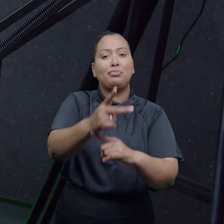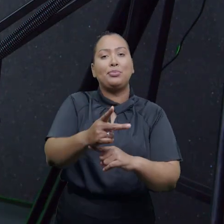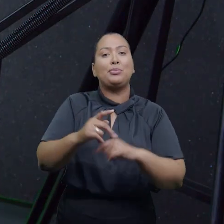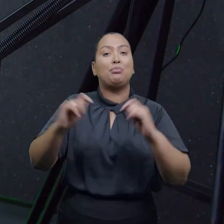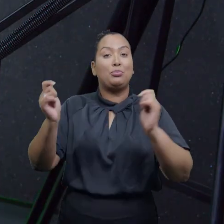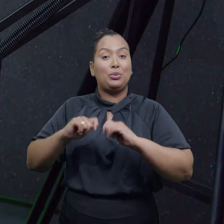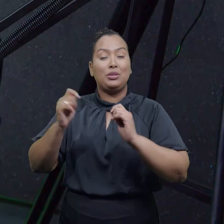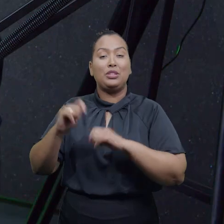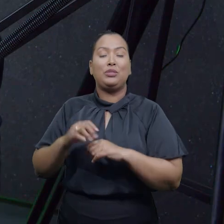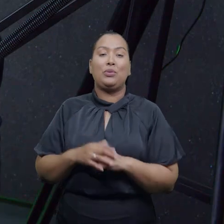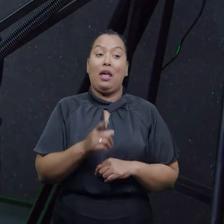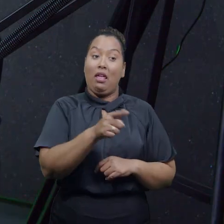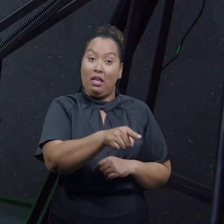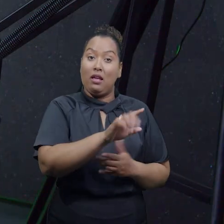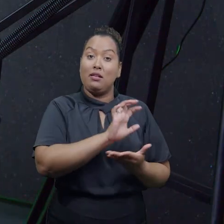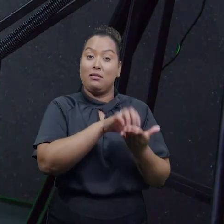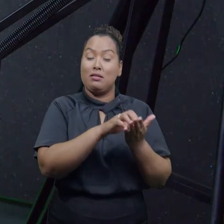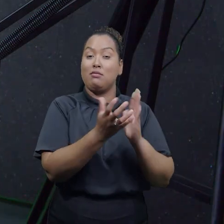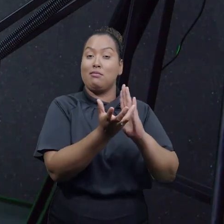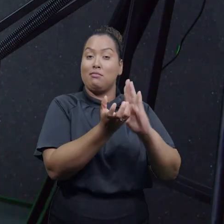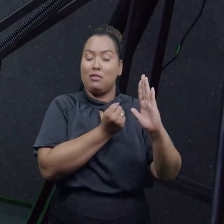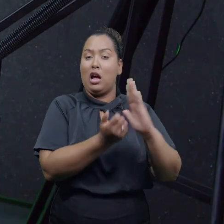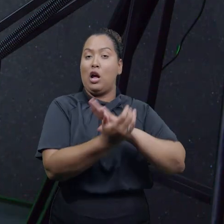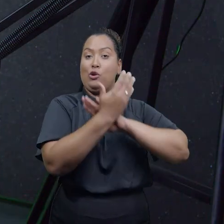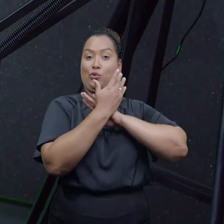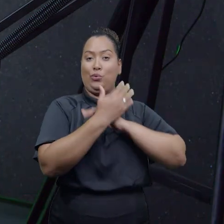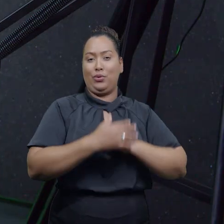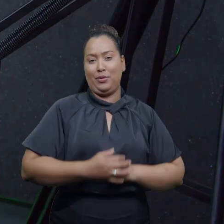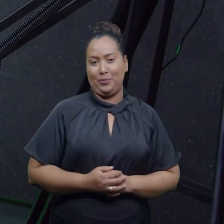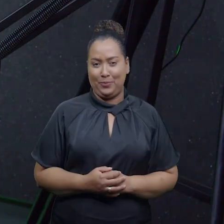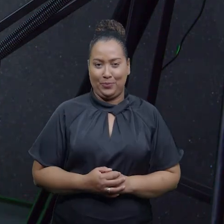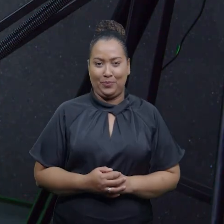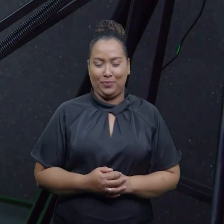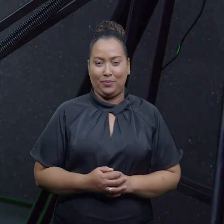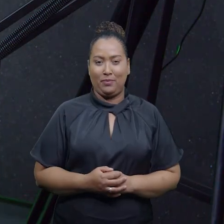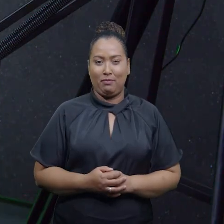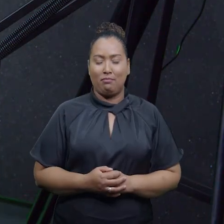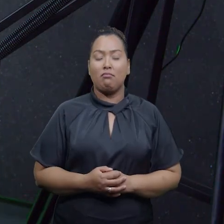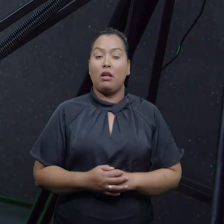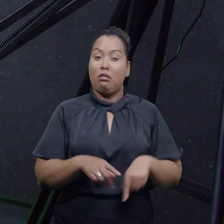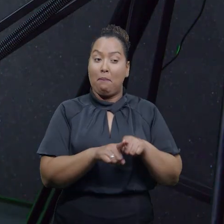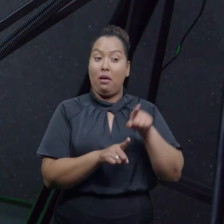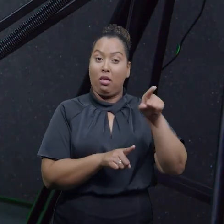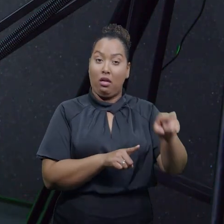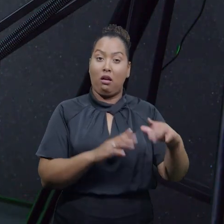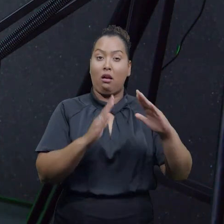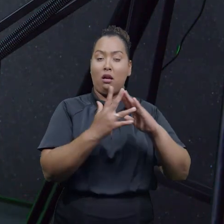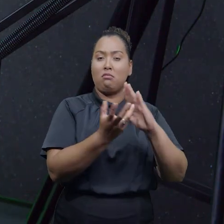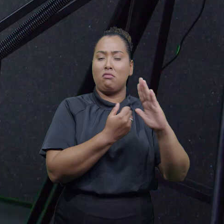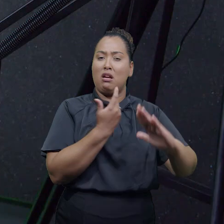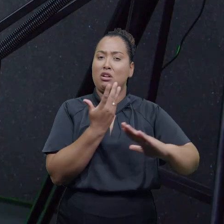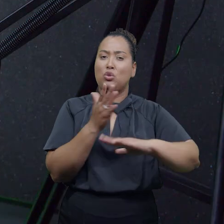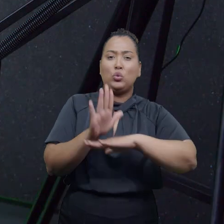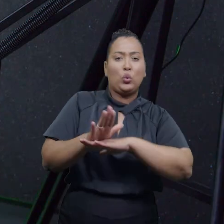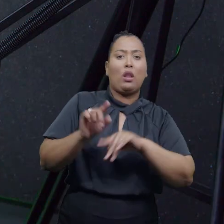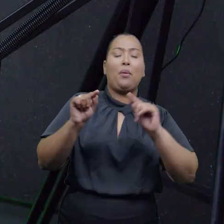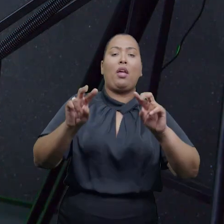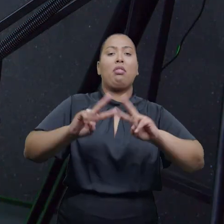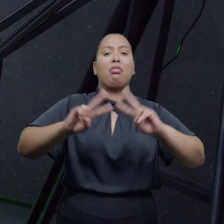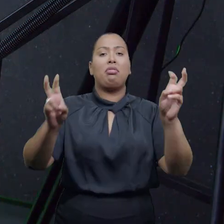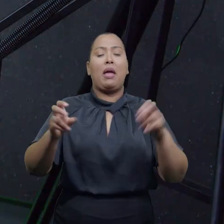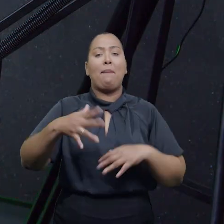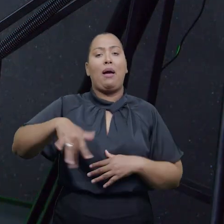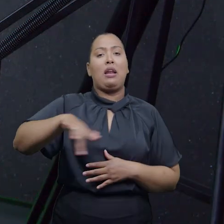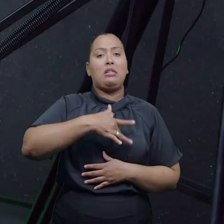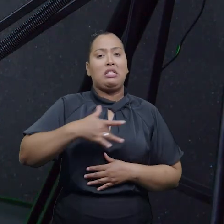até oferecidos e incentivados ali. Também é uma porta de entrada para políticas públicas de saúde,